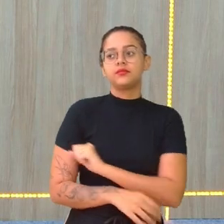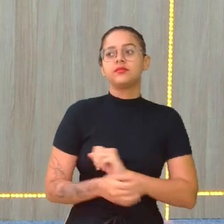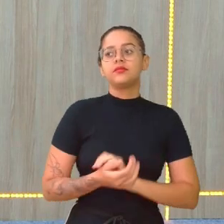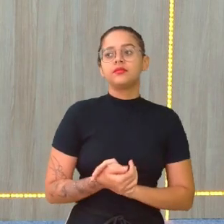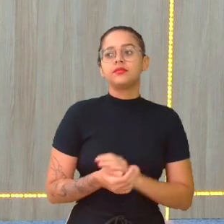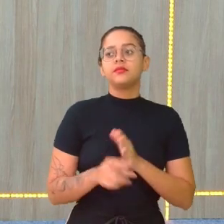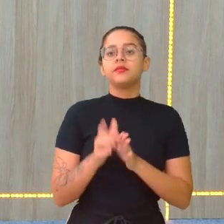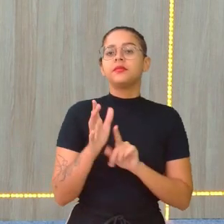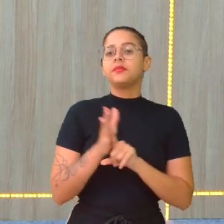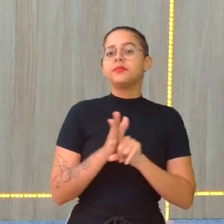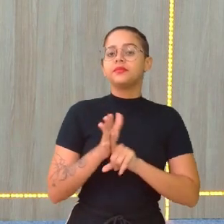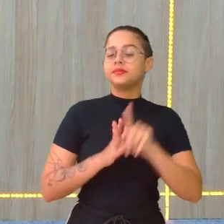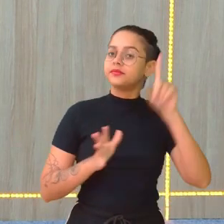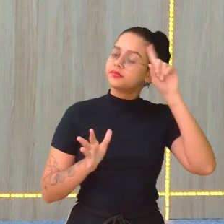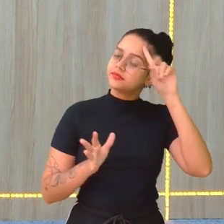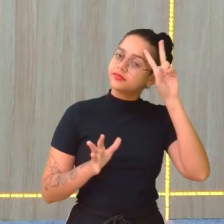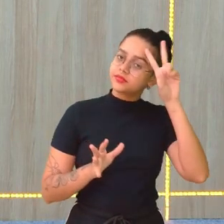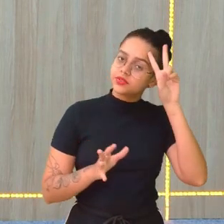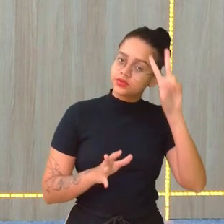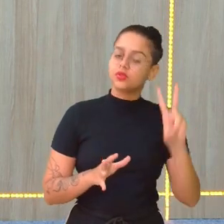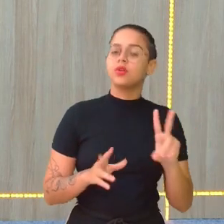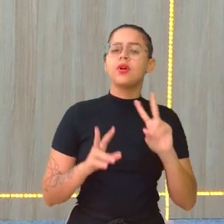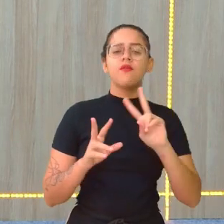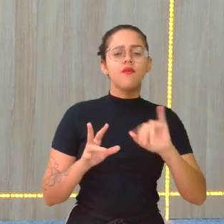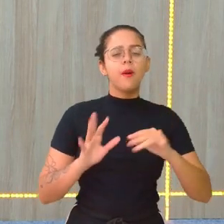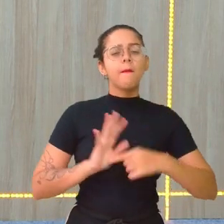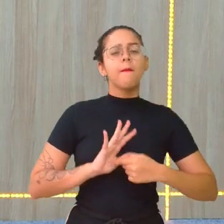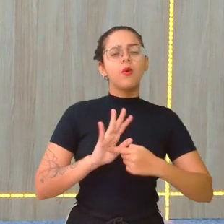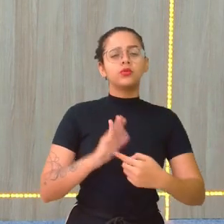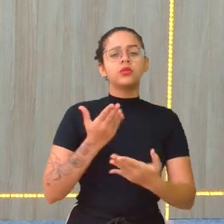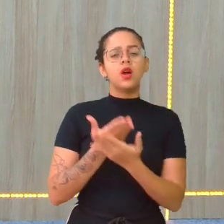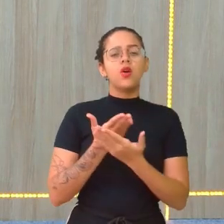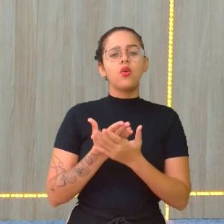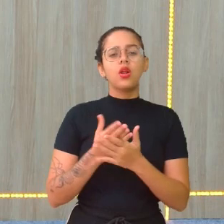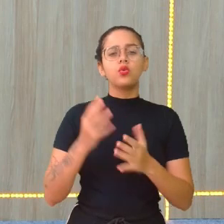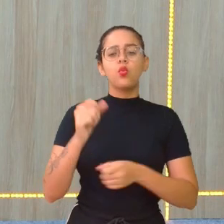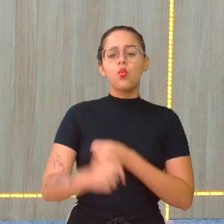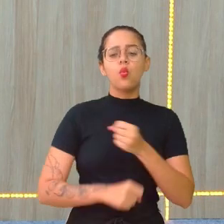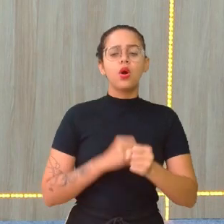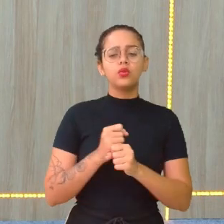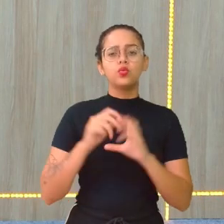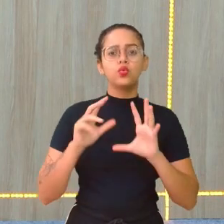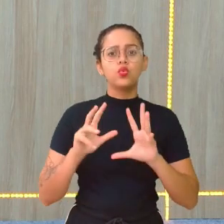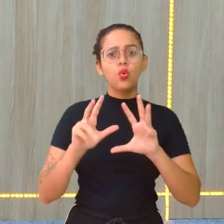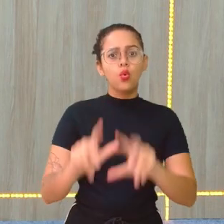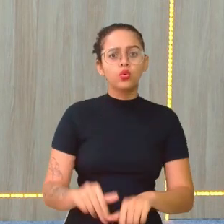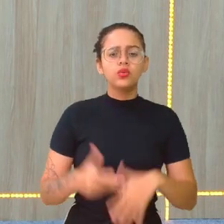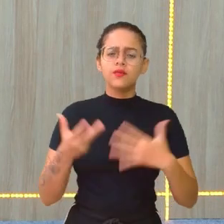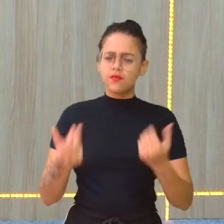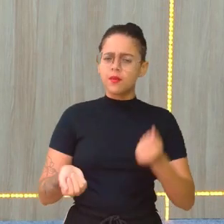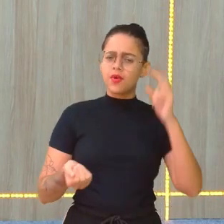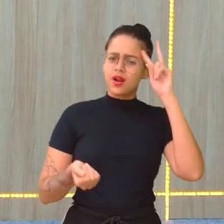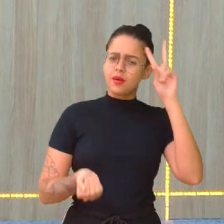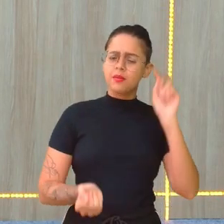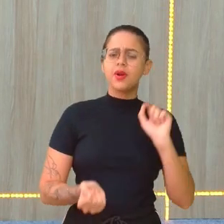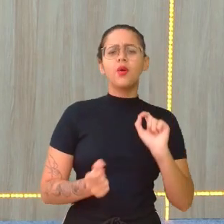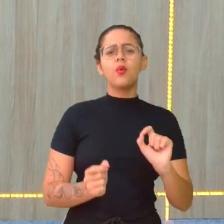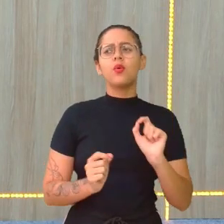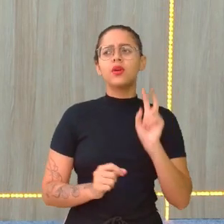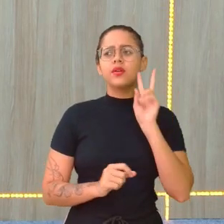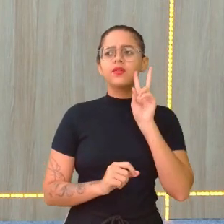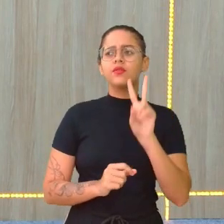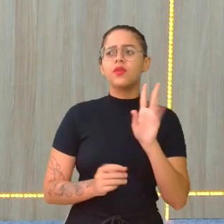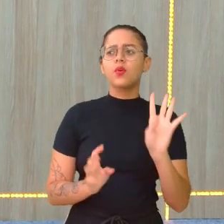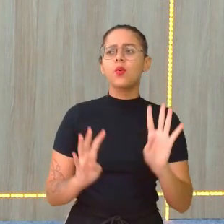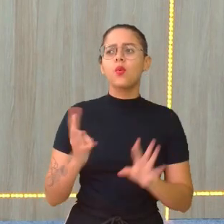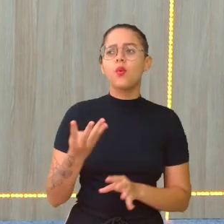História, e aí vão aparecer as aulas do ano inteiro. Então agora vamos lembrar o que vimos nesse